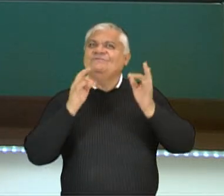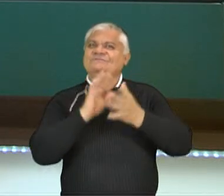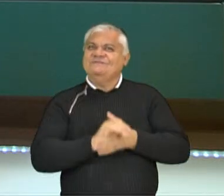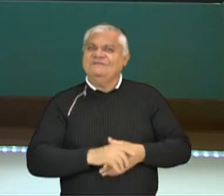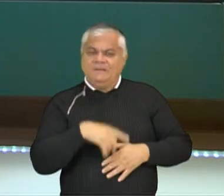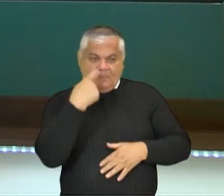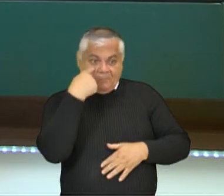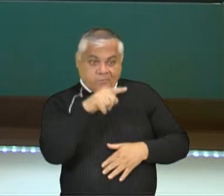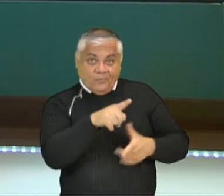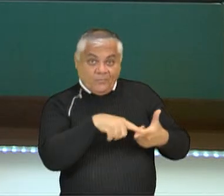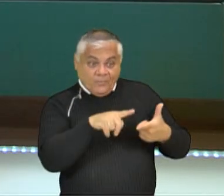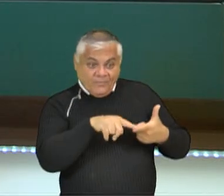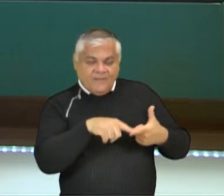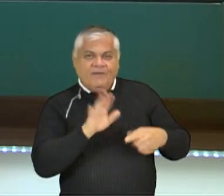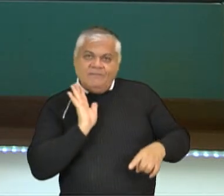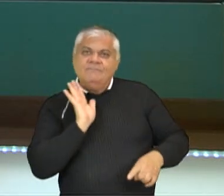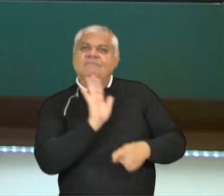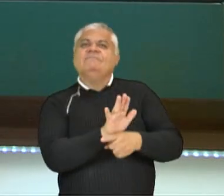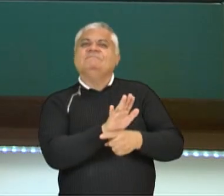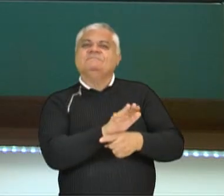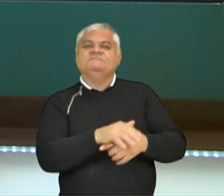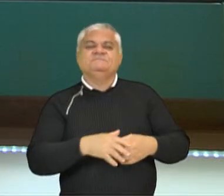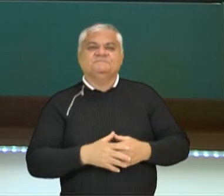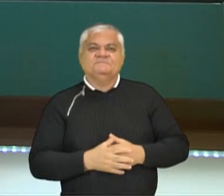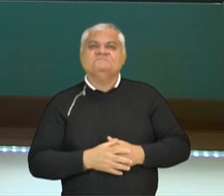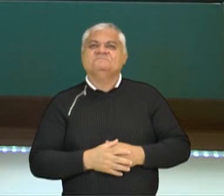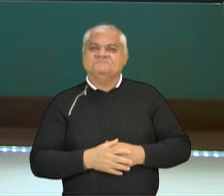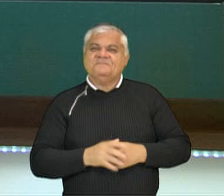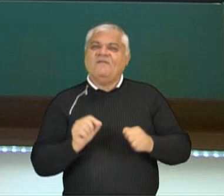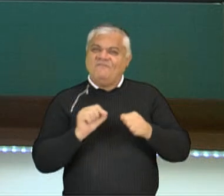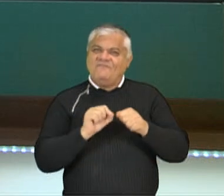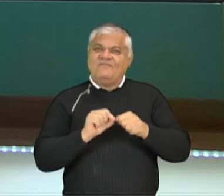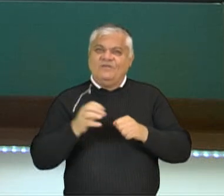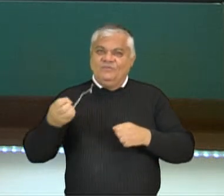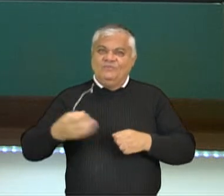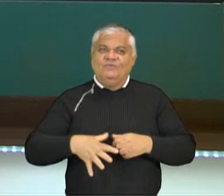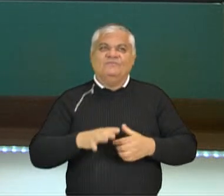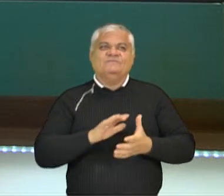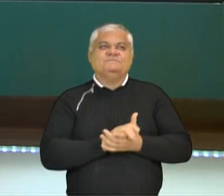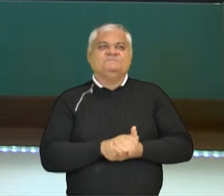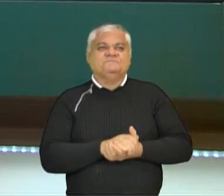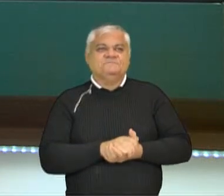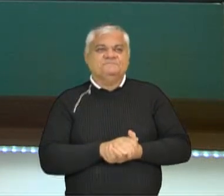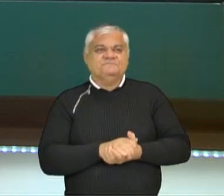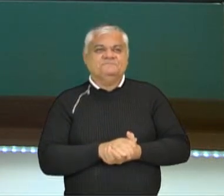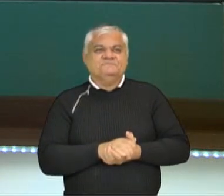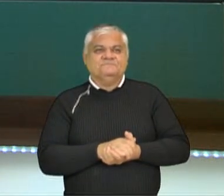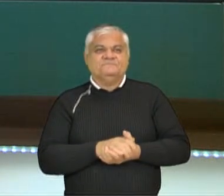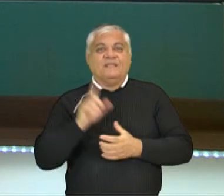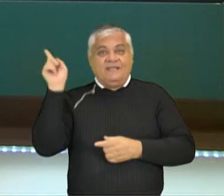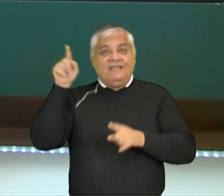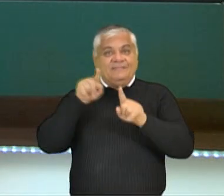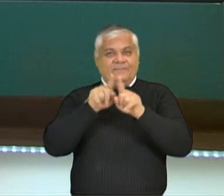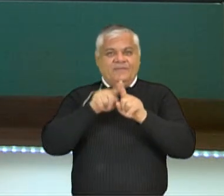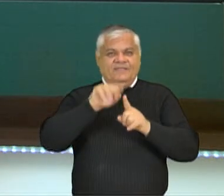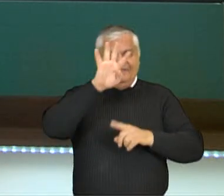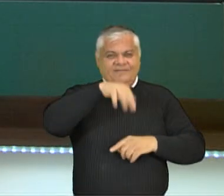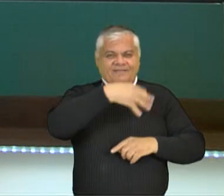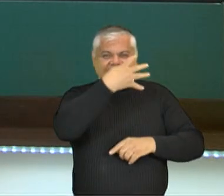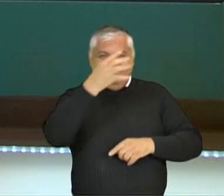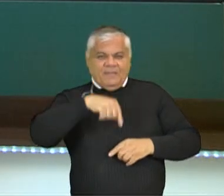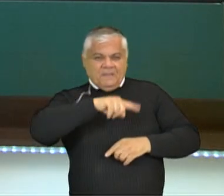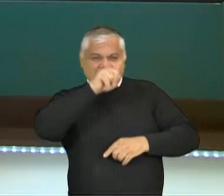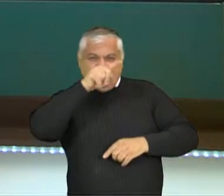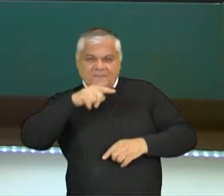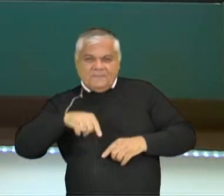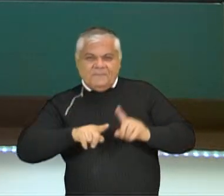problema, Covid, vamos fazer alguma coisa que facilite. Então, foi feito isso aí. Aí aqui também, com relação a como você treinou, como que foi